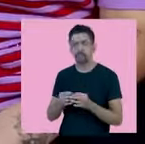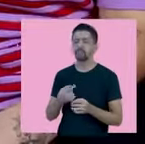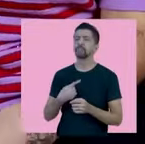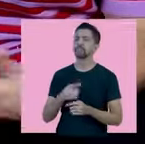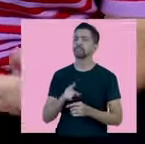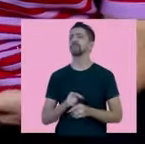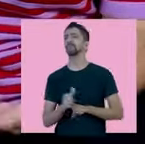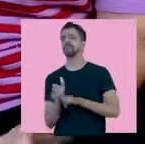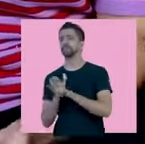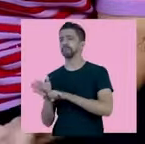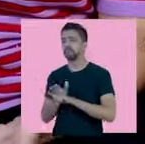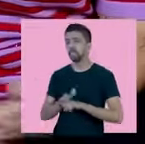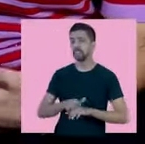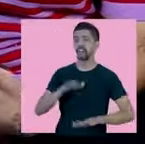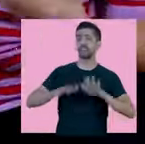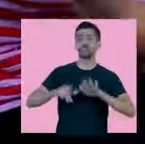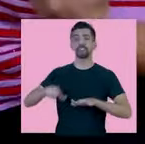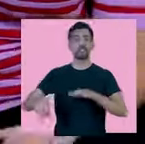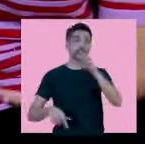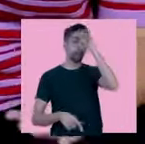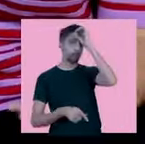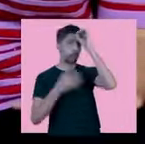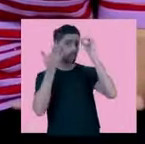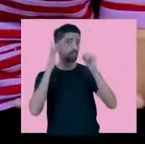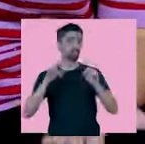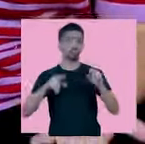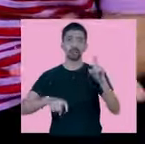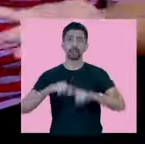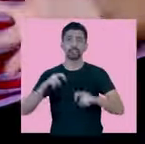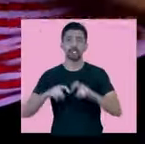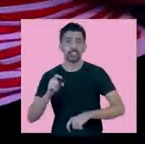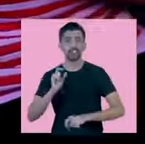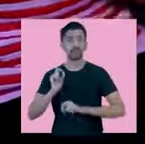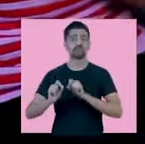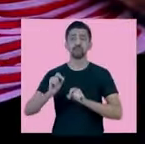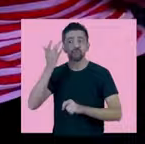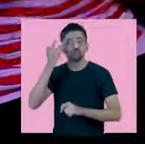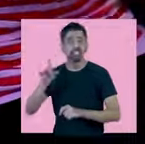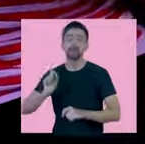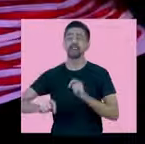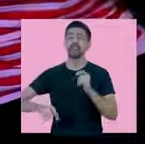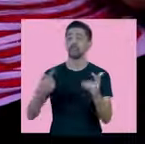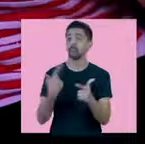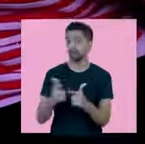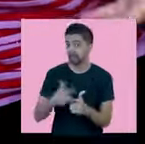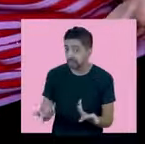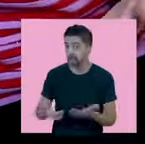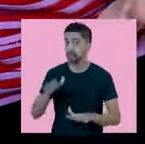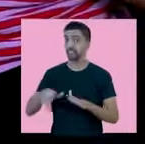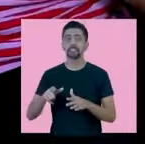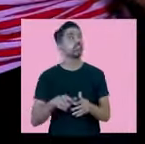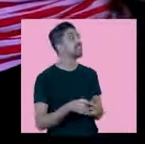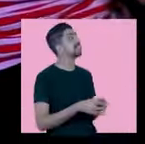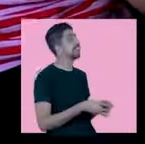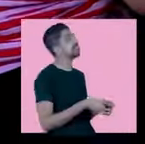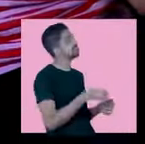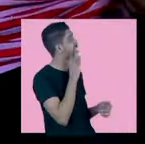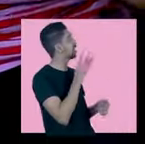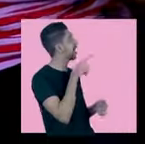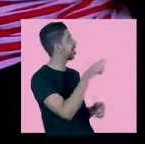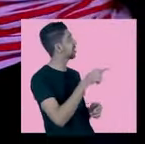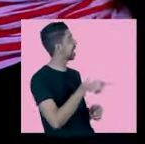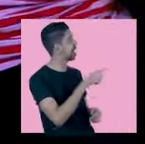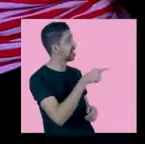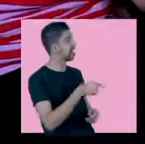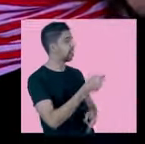Como a gente disse, muitas vezes a criança não sabe que está sendo abusada, por isso ela às vezes não apresenta o comportamento de rejeição. Às vezes ela se deixa levar